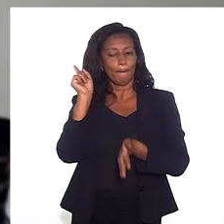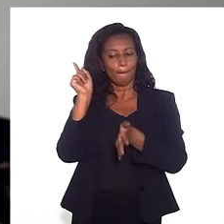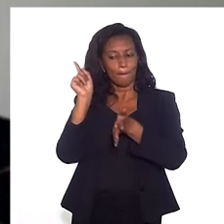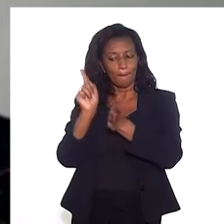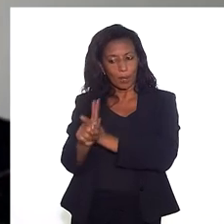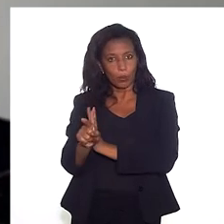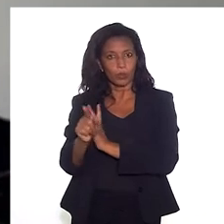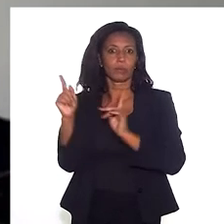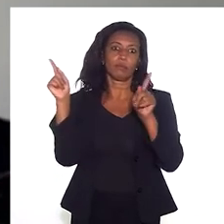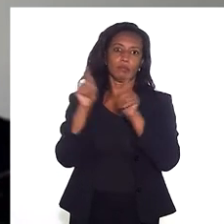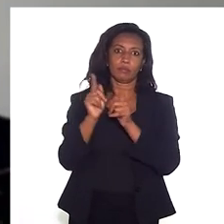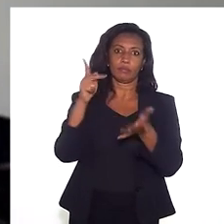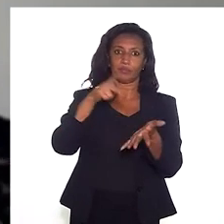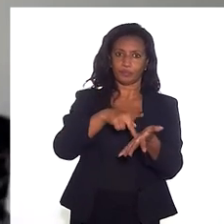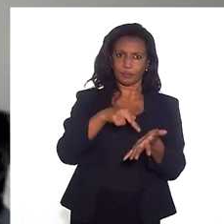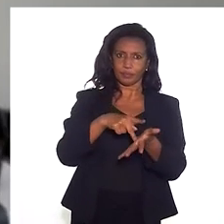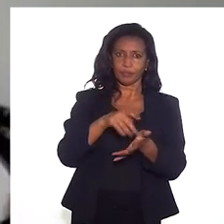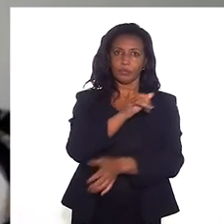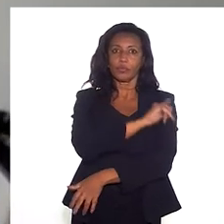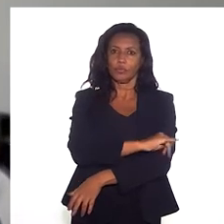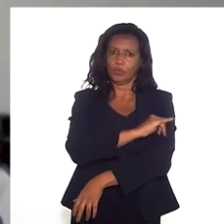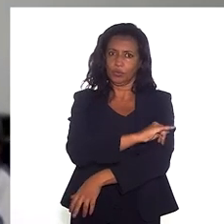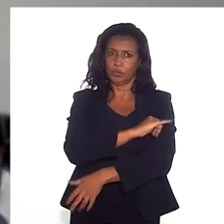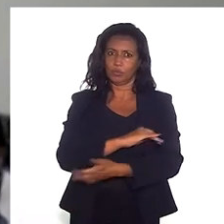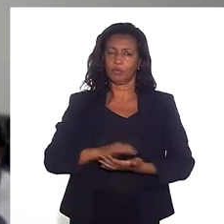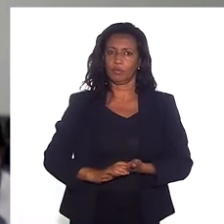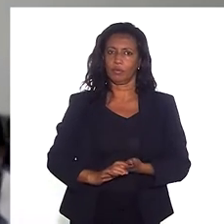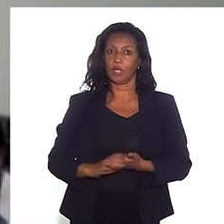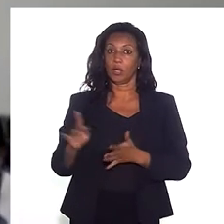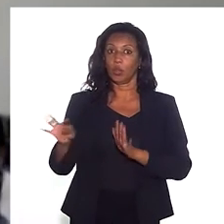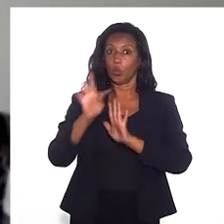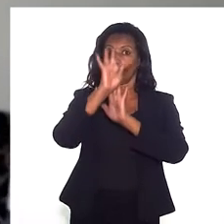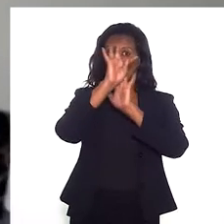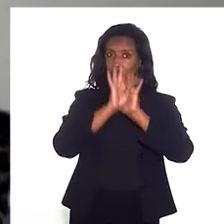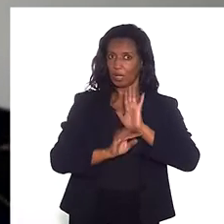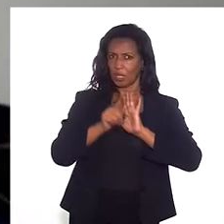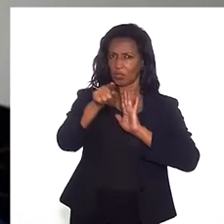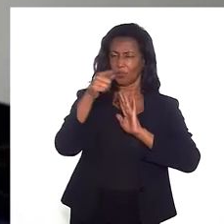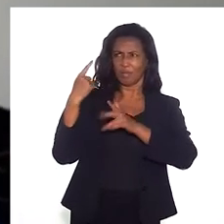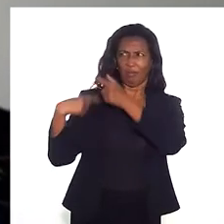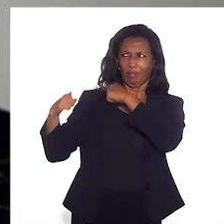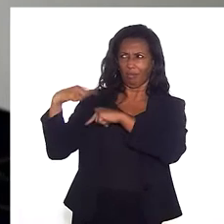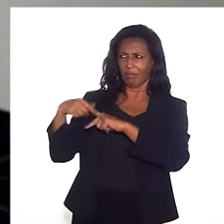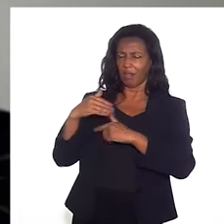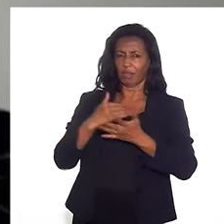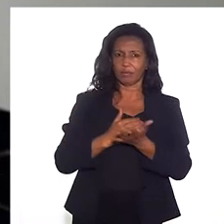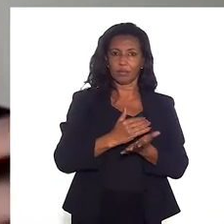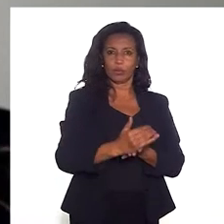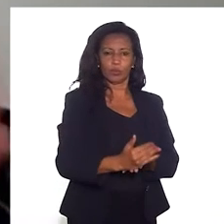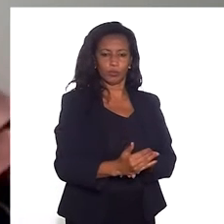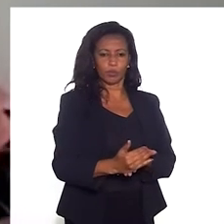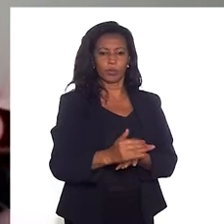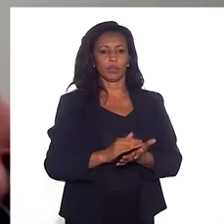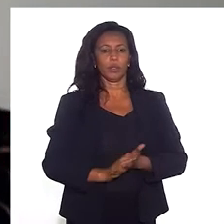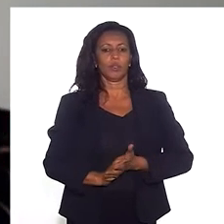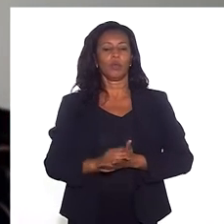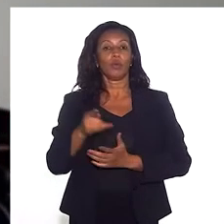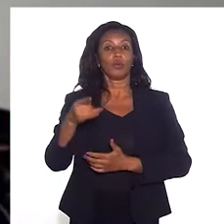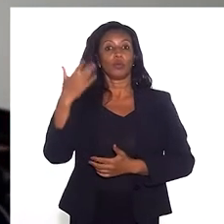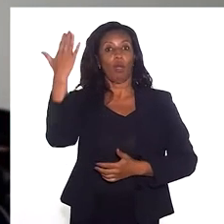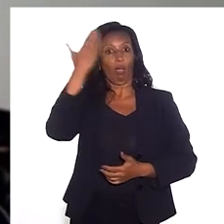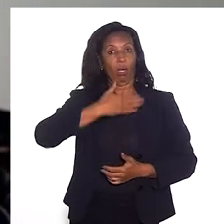não só com a sua pergunta, mas também com a realidade do Rio de Janeiro e com aquele texto que você falou lá no começo, né, assim,